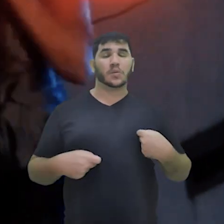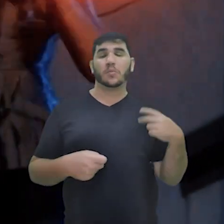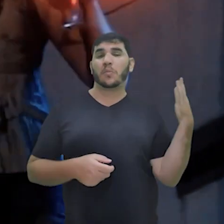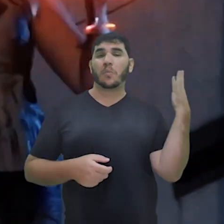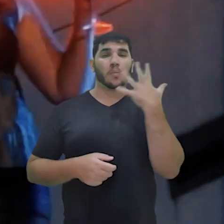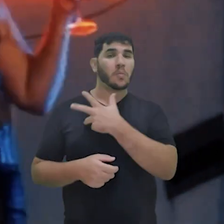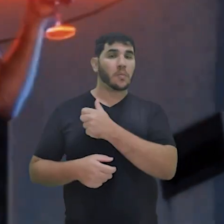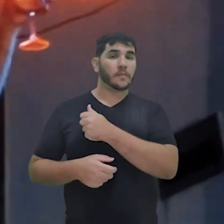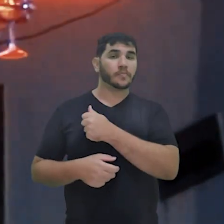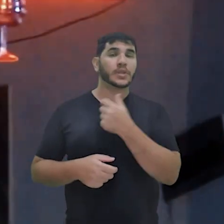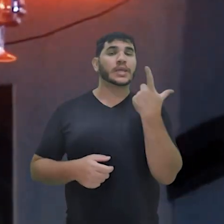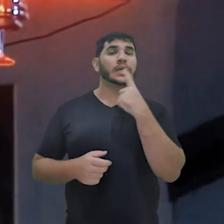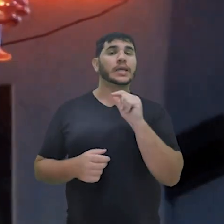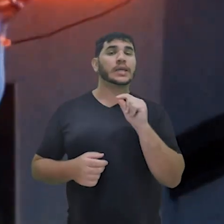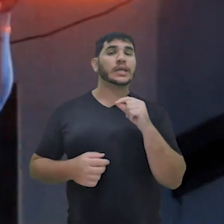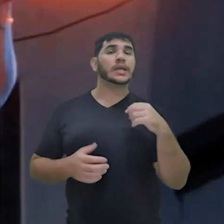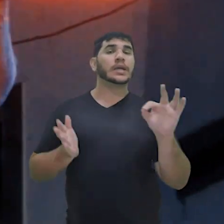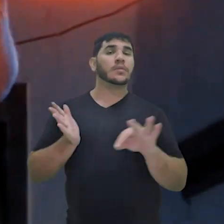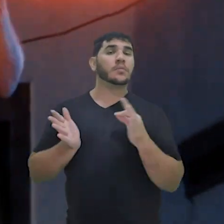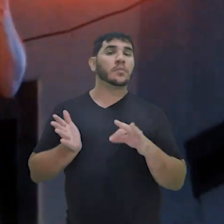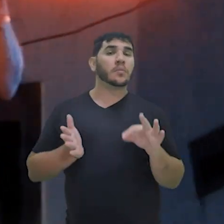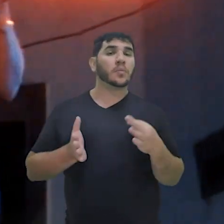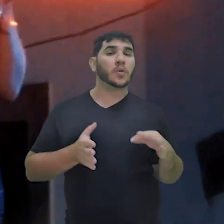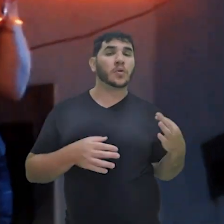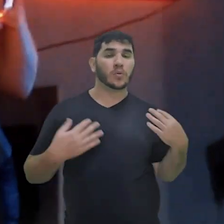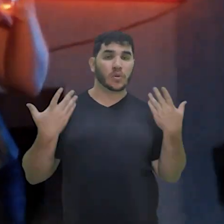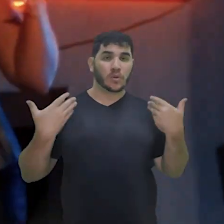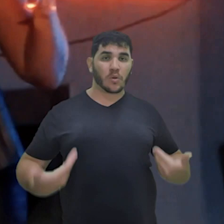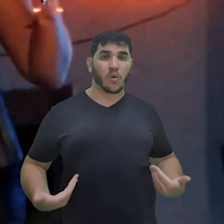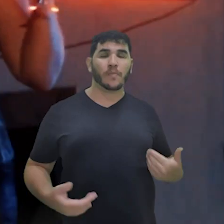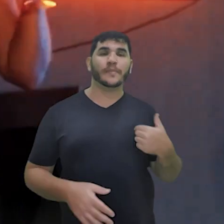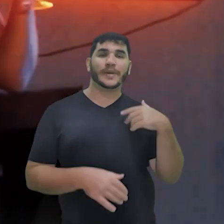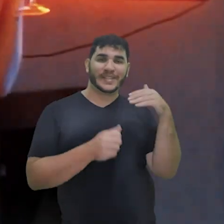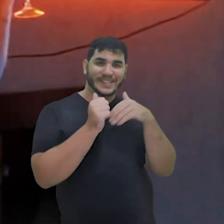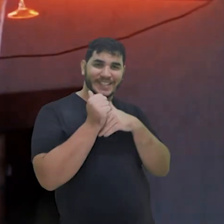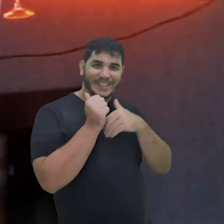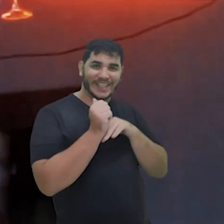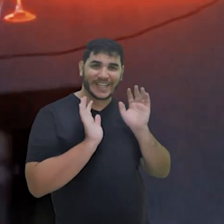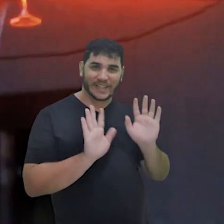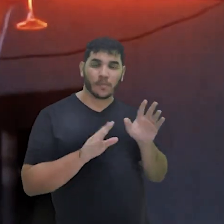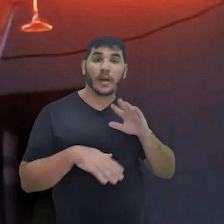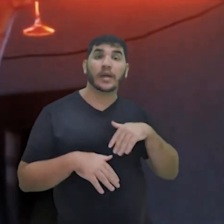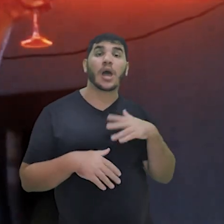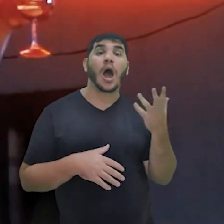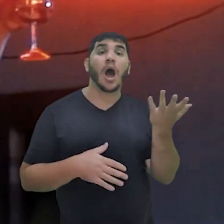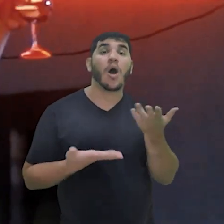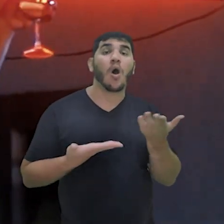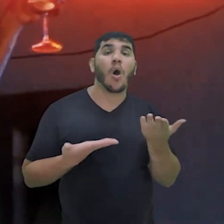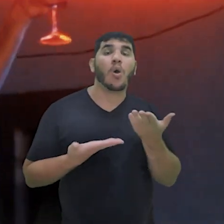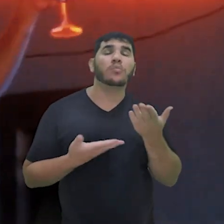bem. Quem assina suas costuras? Segredo, bobinha. Mas vamos ao que interessa.